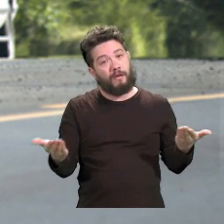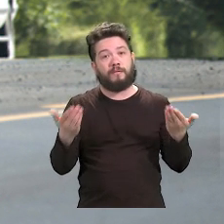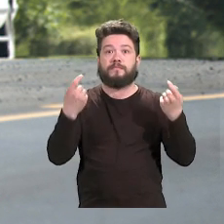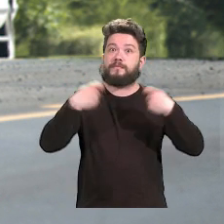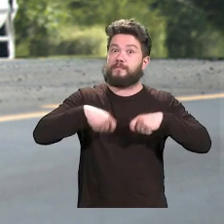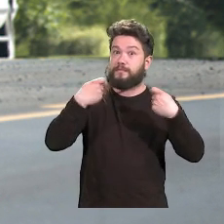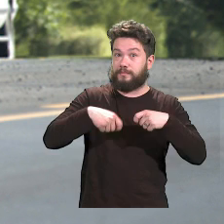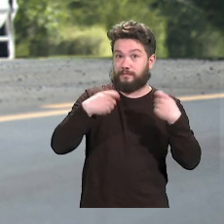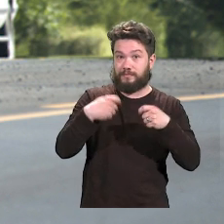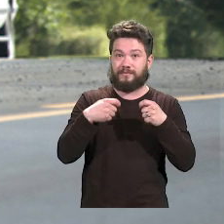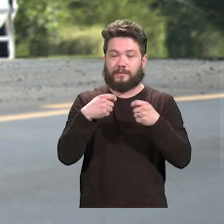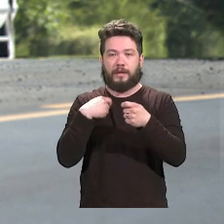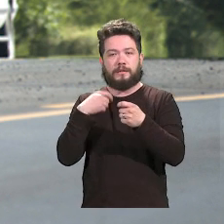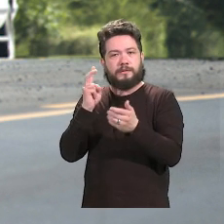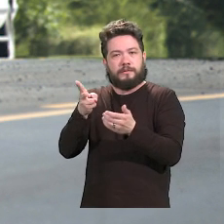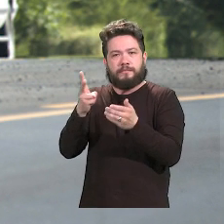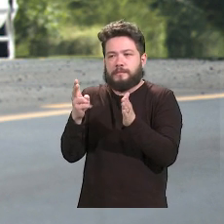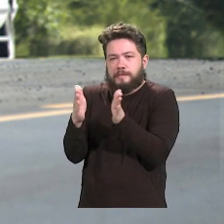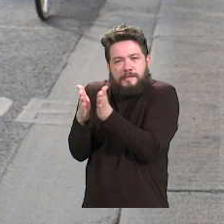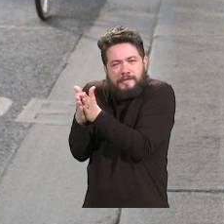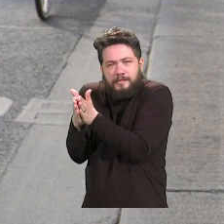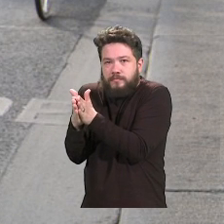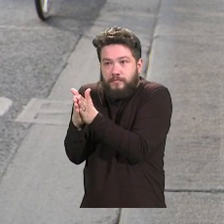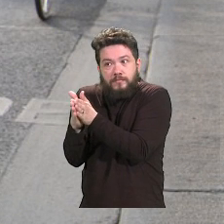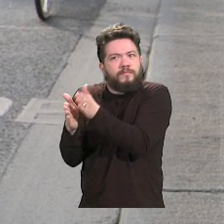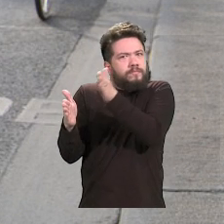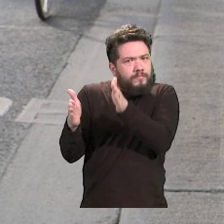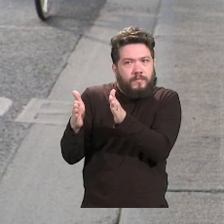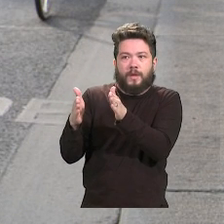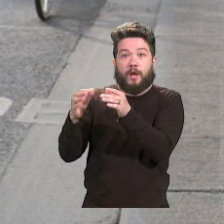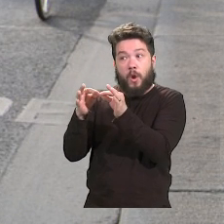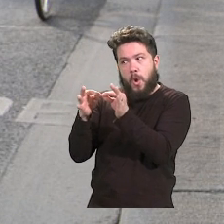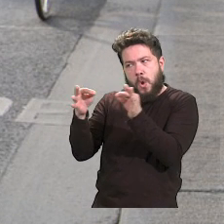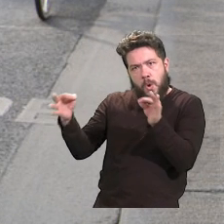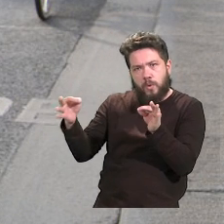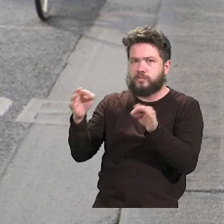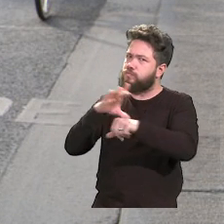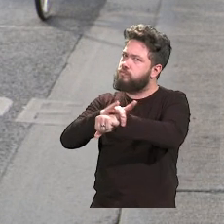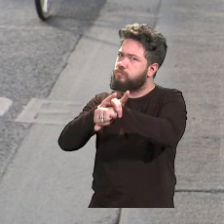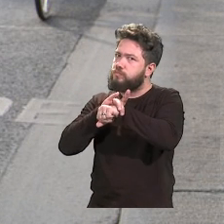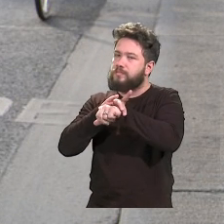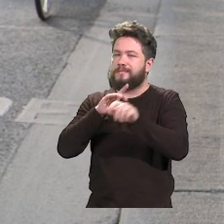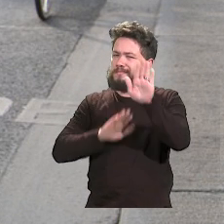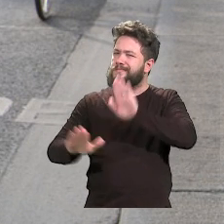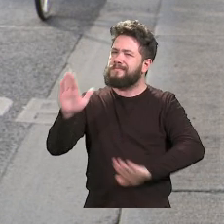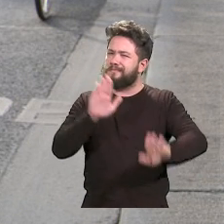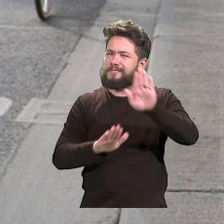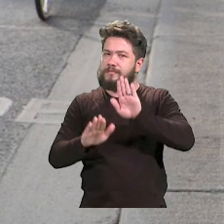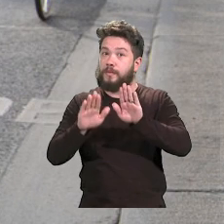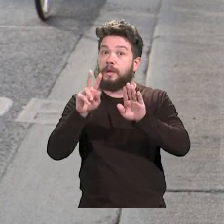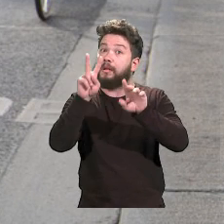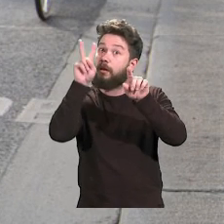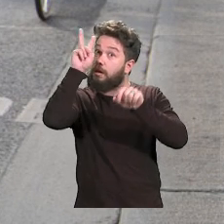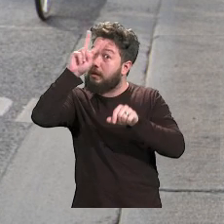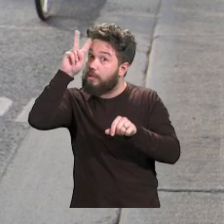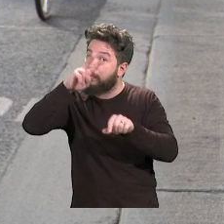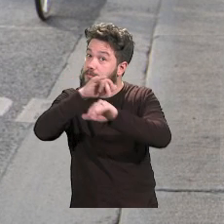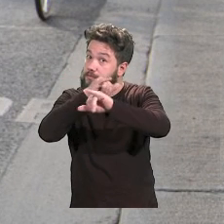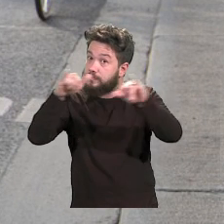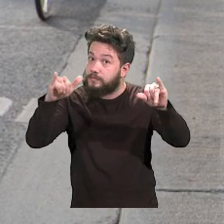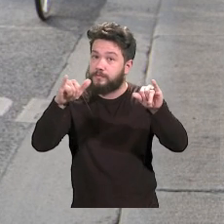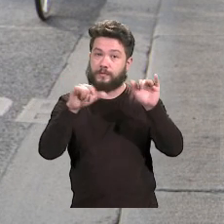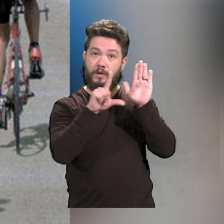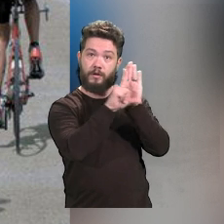atingido ou atingir um veículo. Ou seja, não andar nas extremidades das pistas é a opção mais